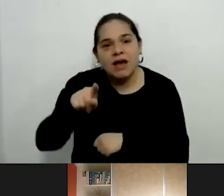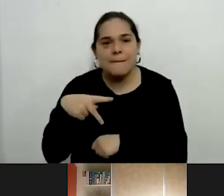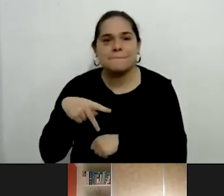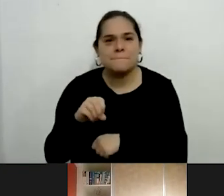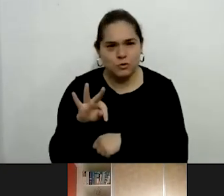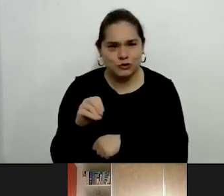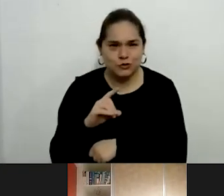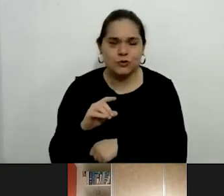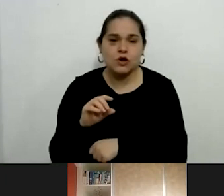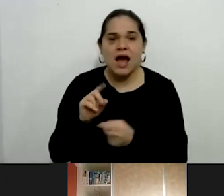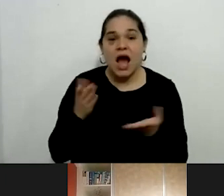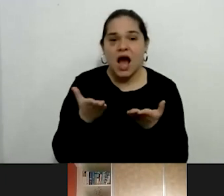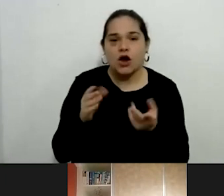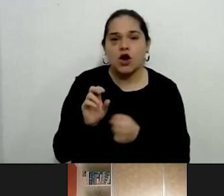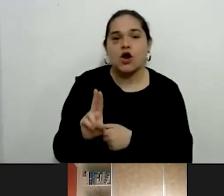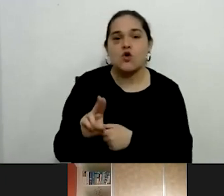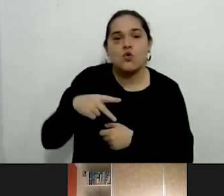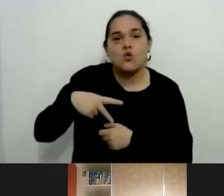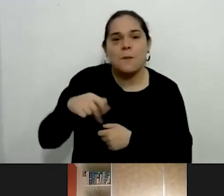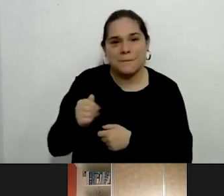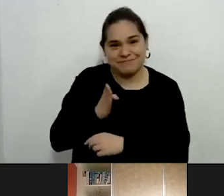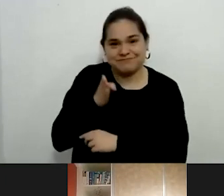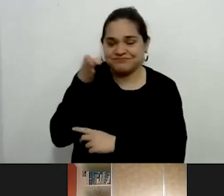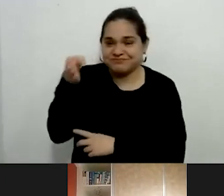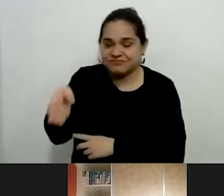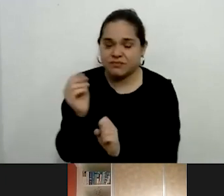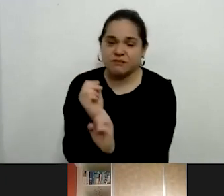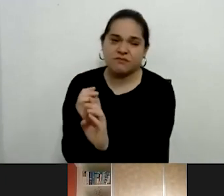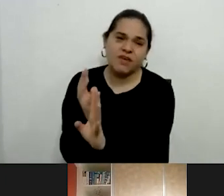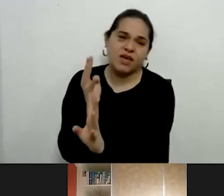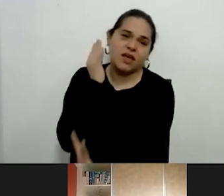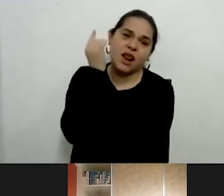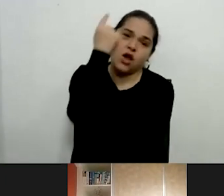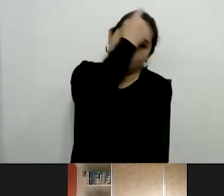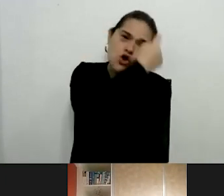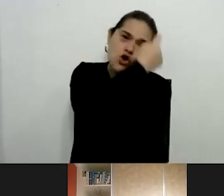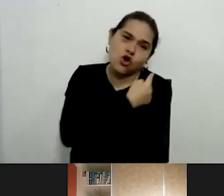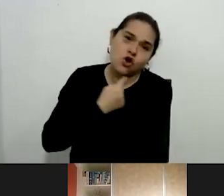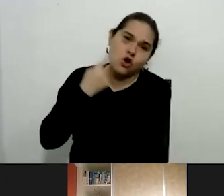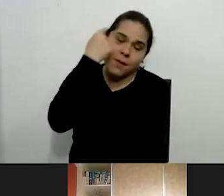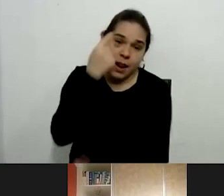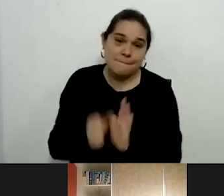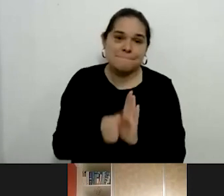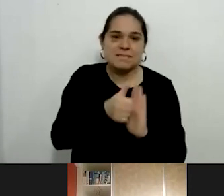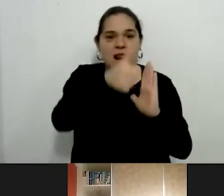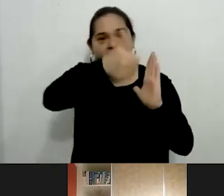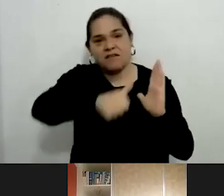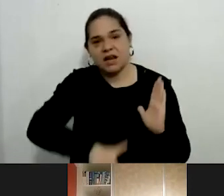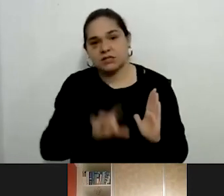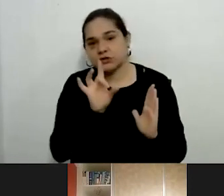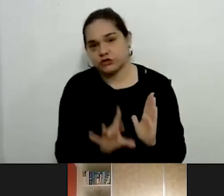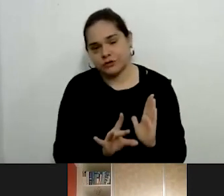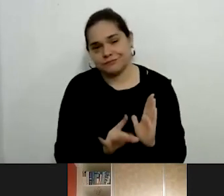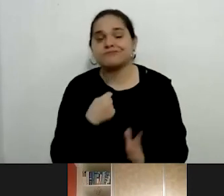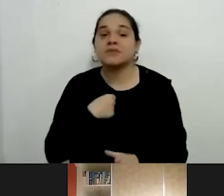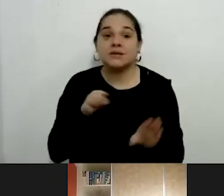vai na UPA, agora que a gente está tendo que ir na UPA e você fica lá às vezes uma hora só para essa primeira triagem. Eu também usei